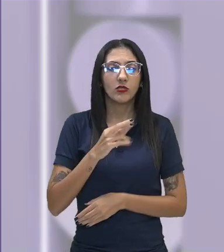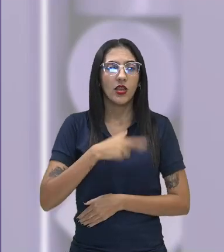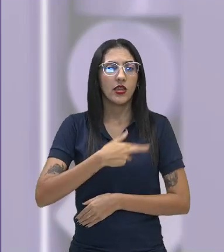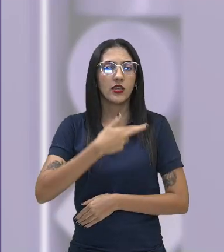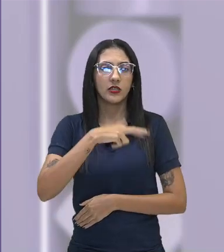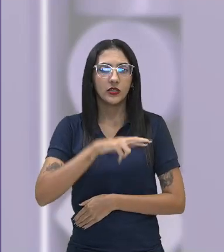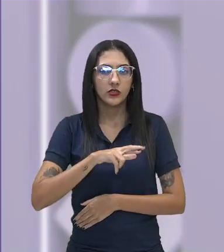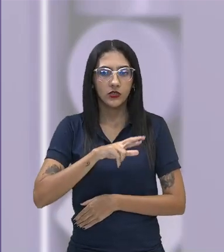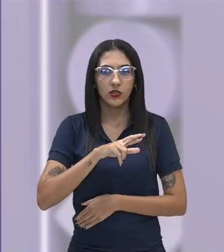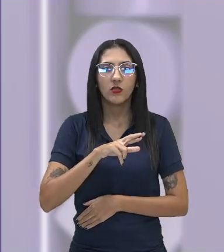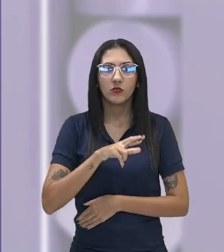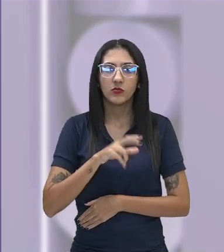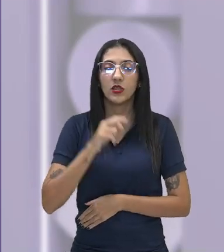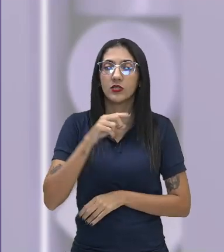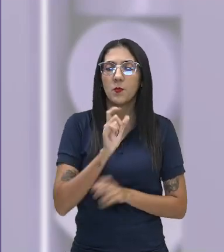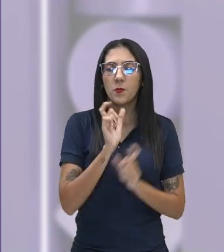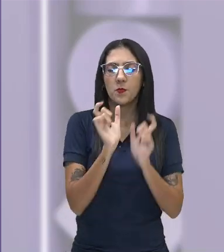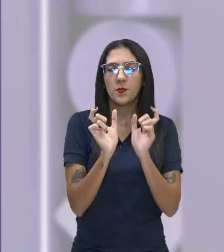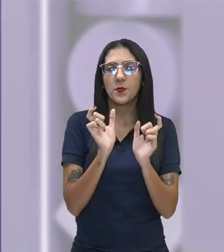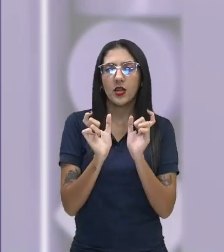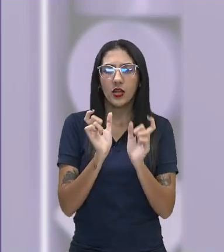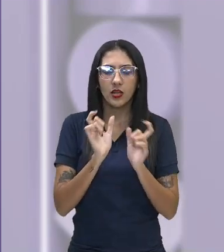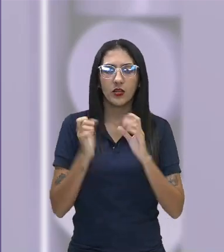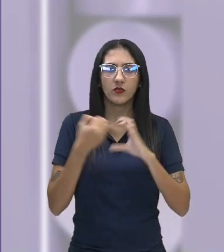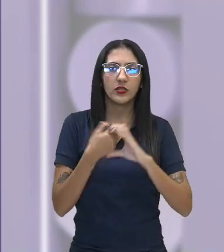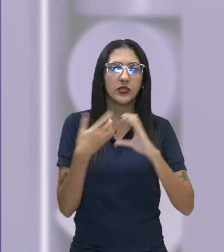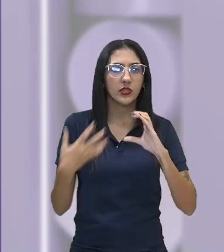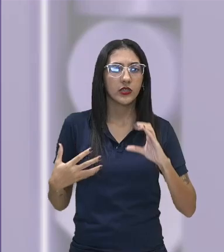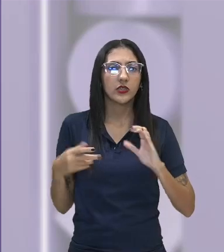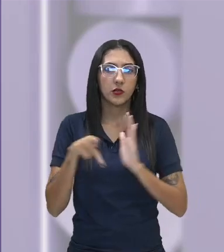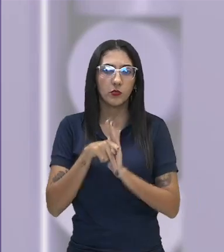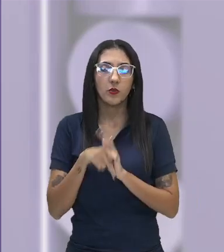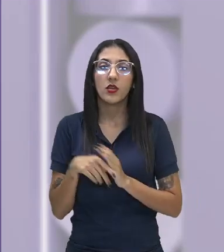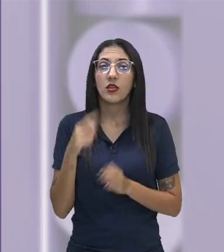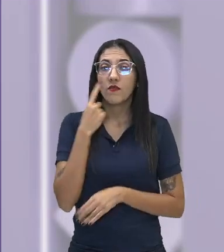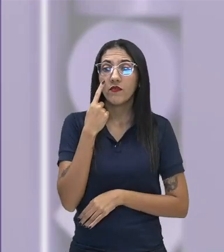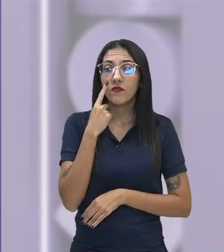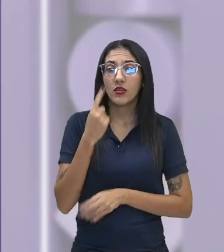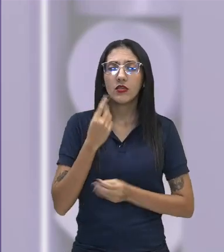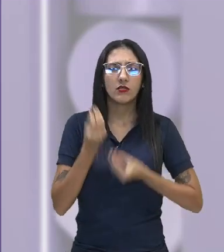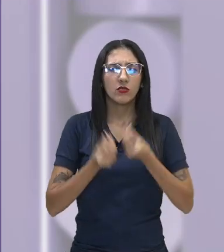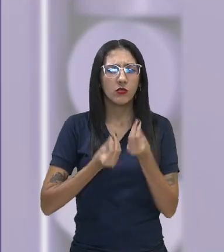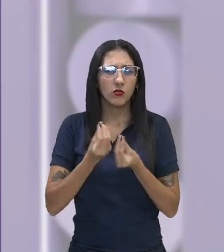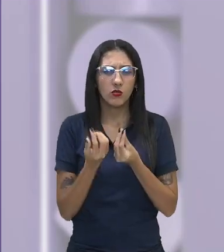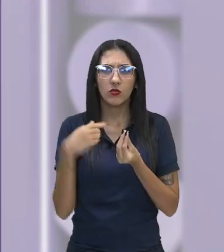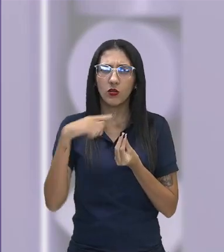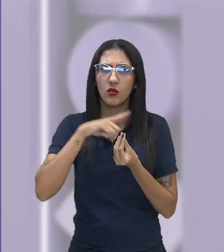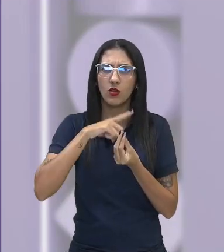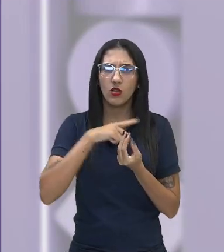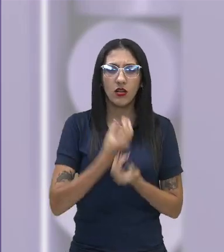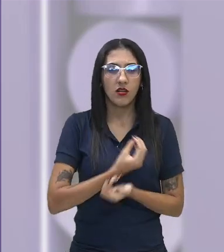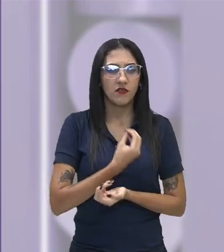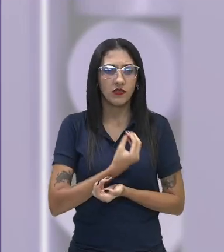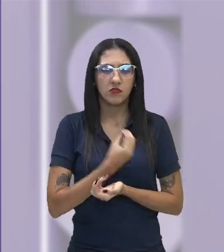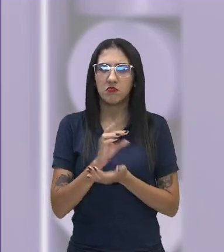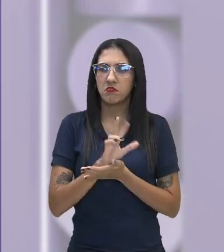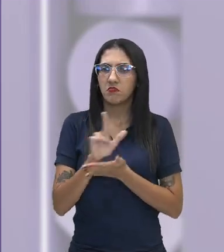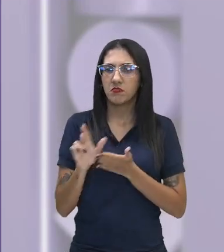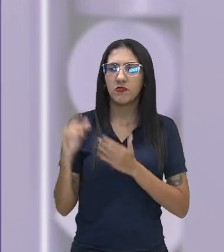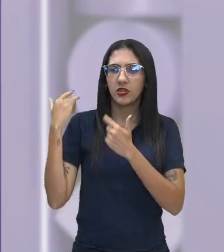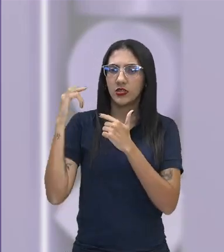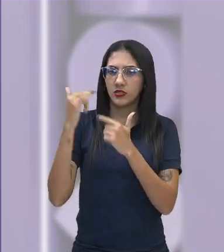cada uma dessas palavras, de cada um destes elementos, e ver como eles estão presentes nas diferentes